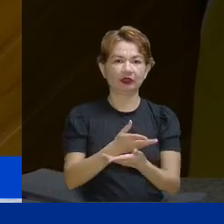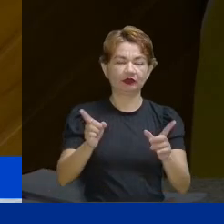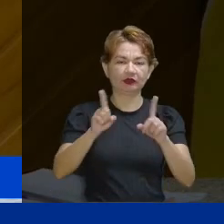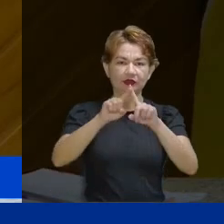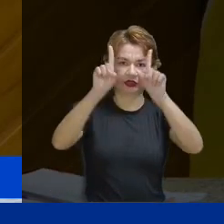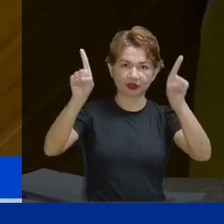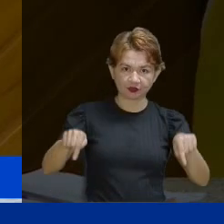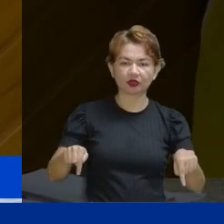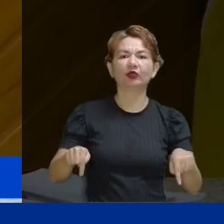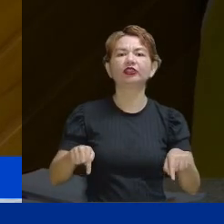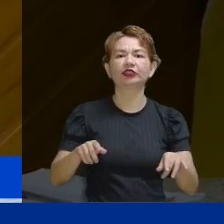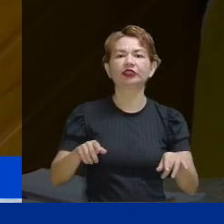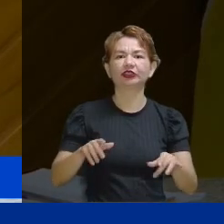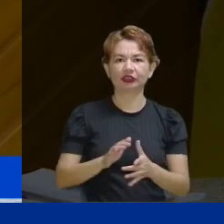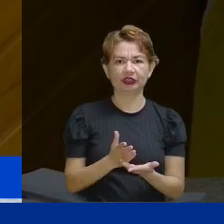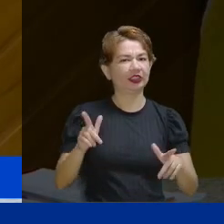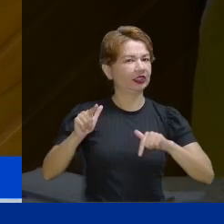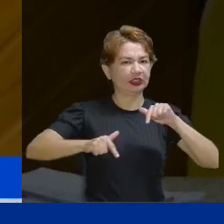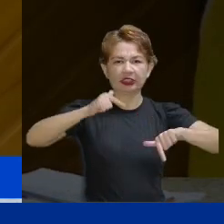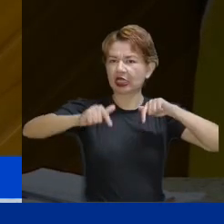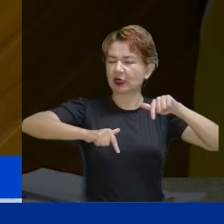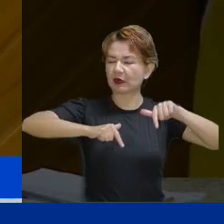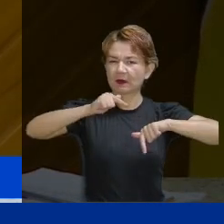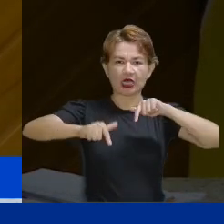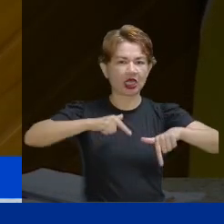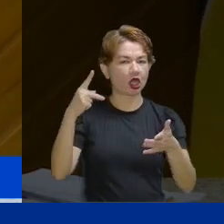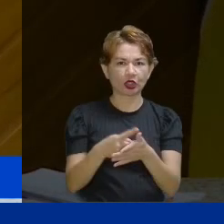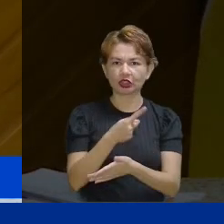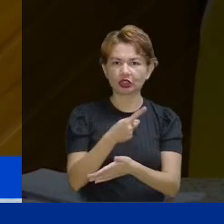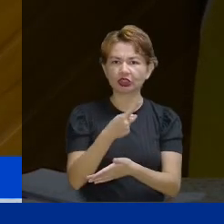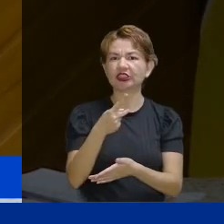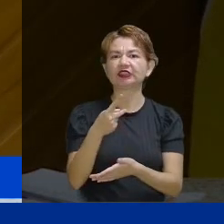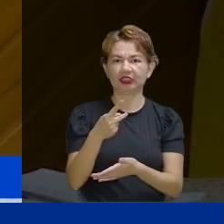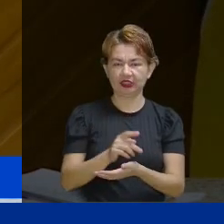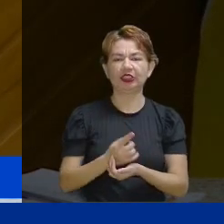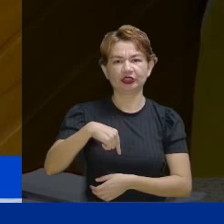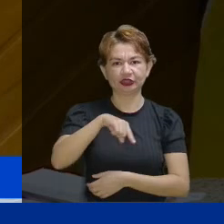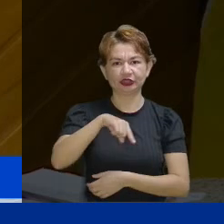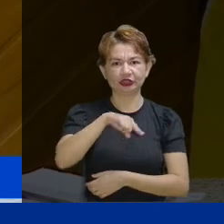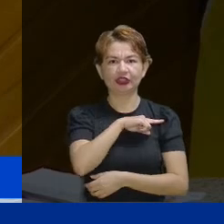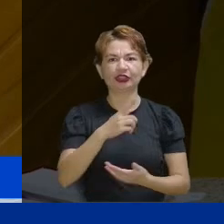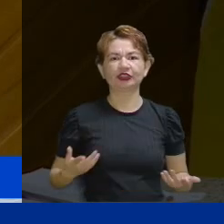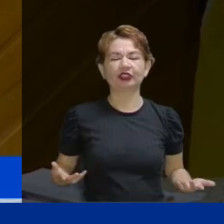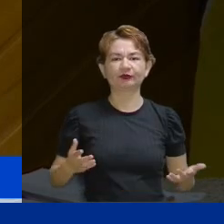os servidores, né, que fazem possível a realização dessas nossas